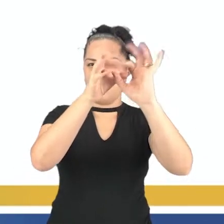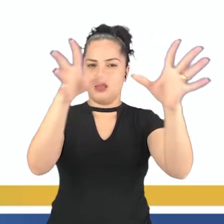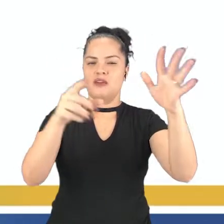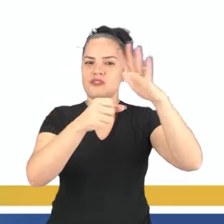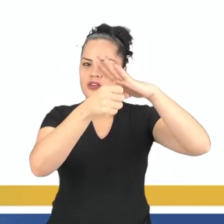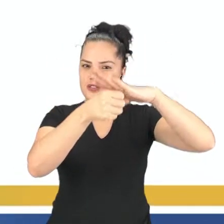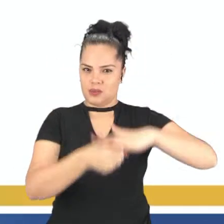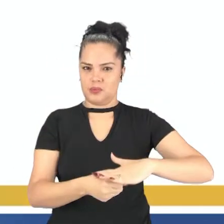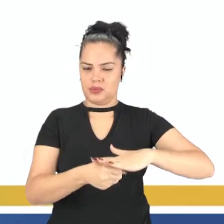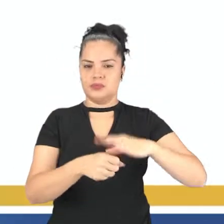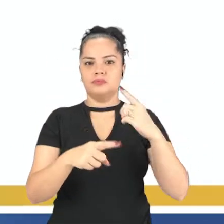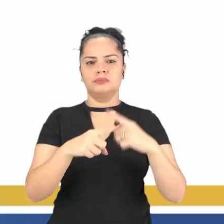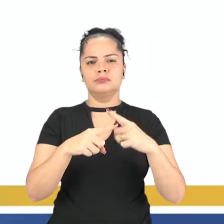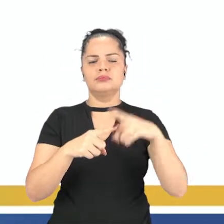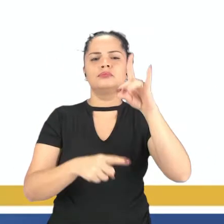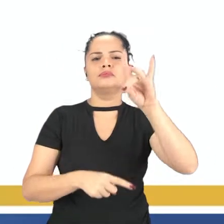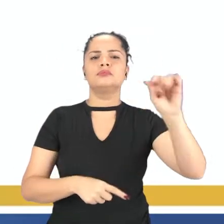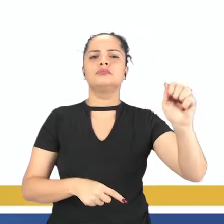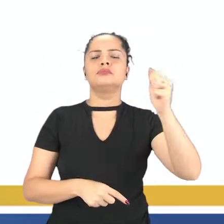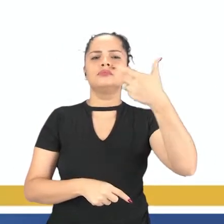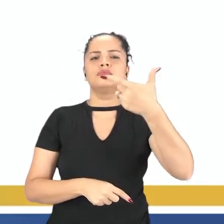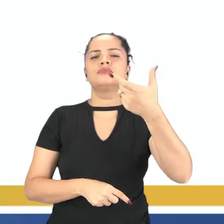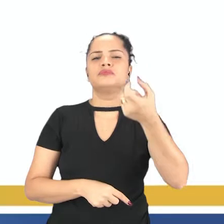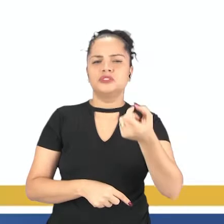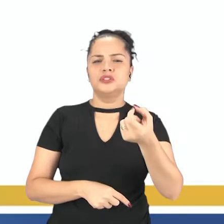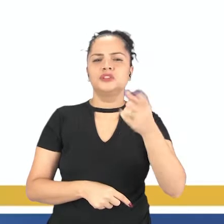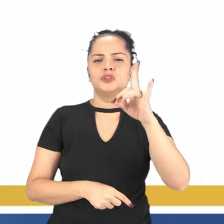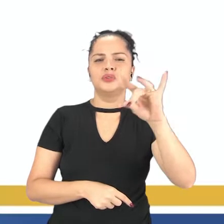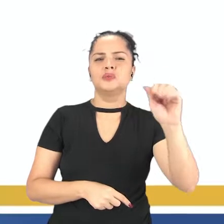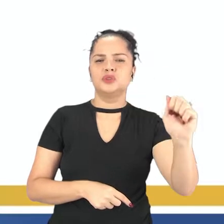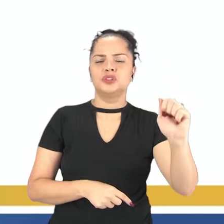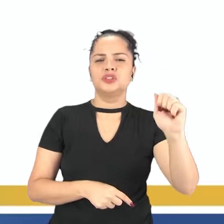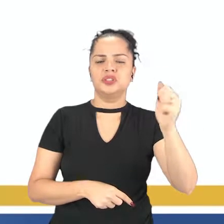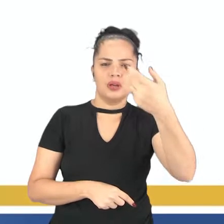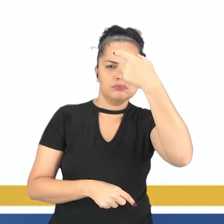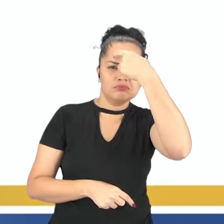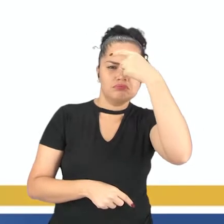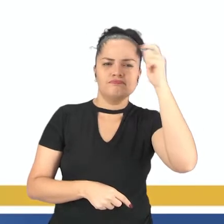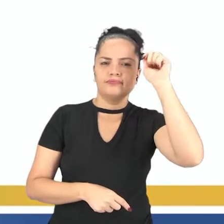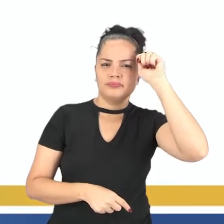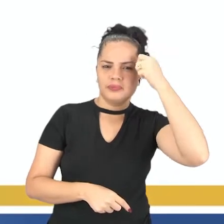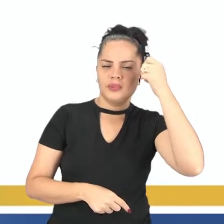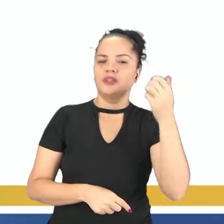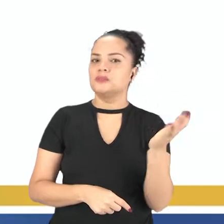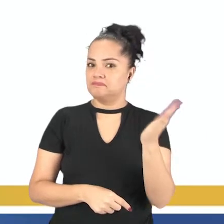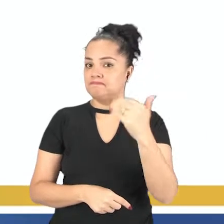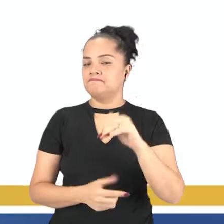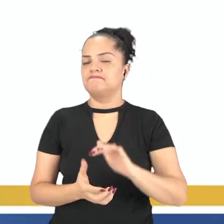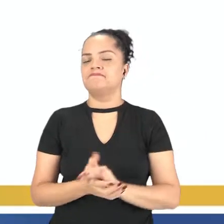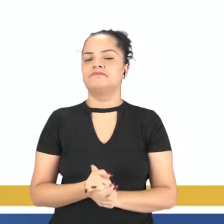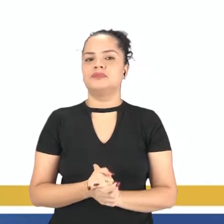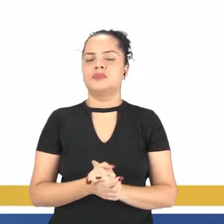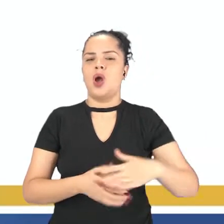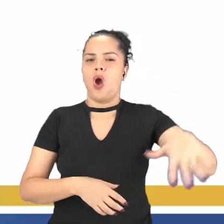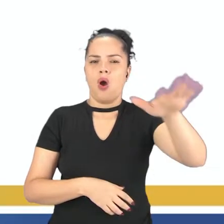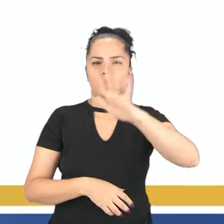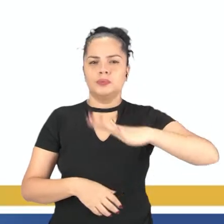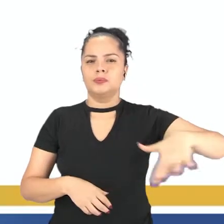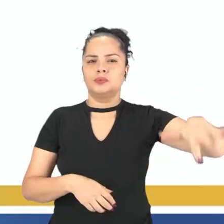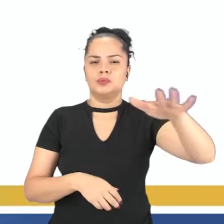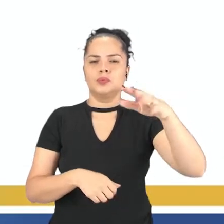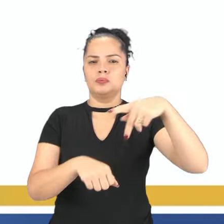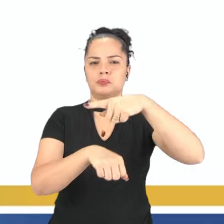que dia 20 de novembro é considerado o Dia da Consciência Negra? Vamos aí observar. Em todo o Brasil,